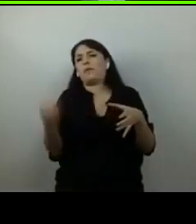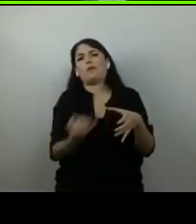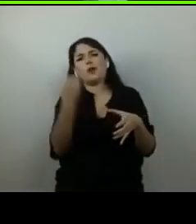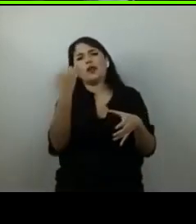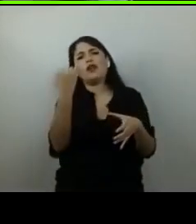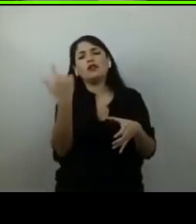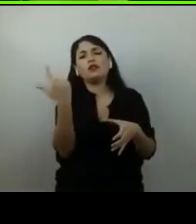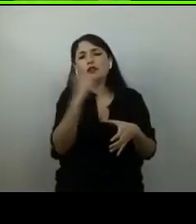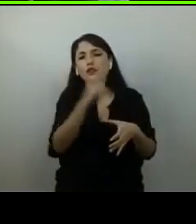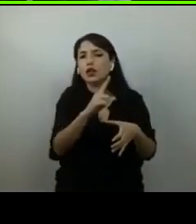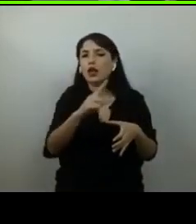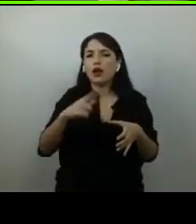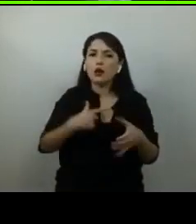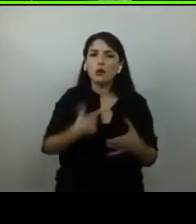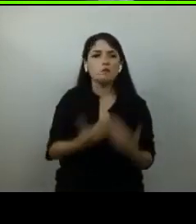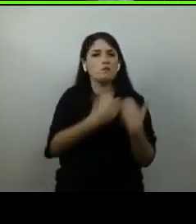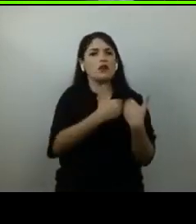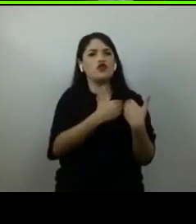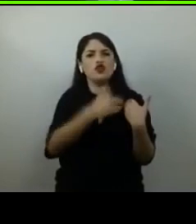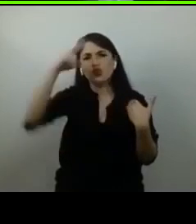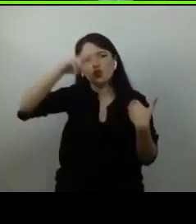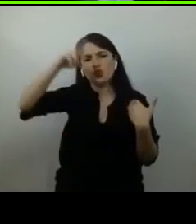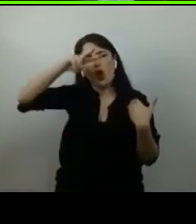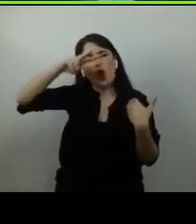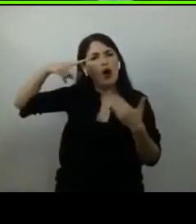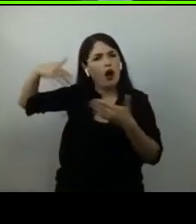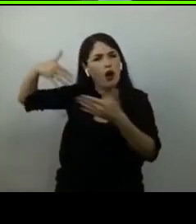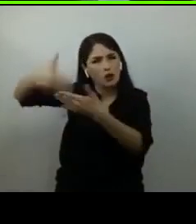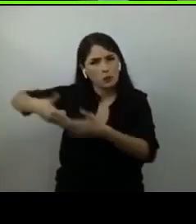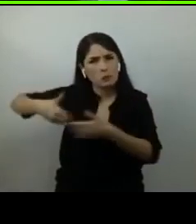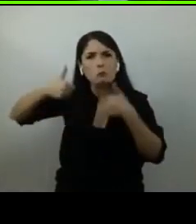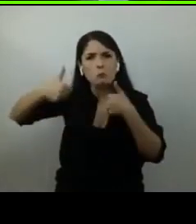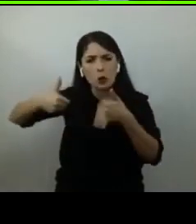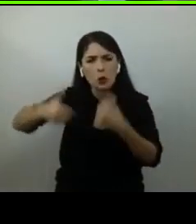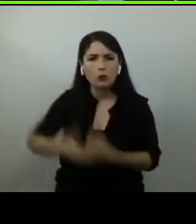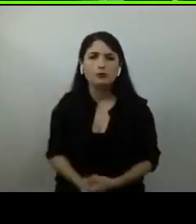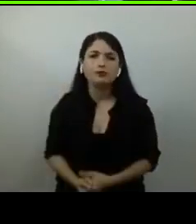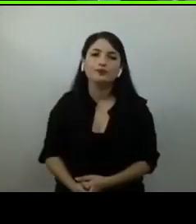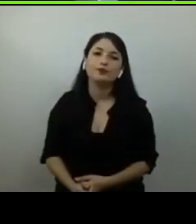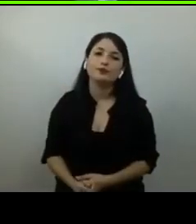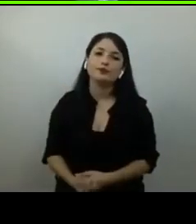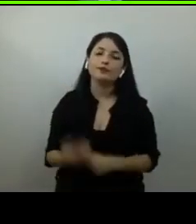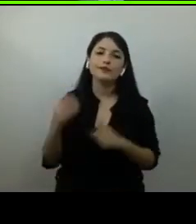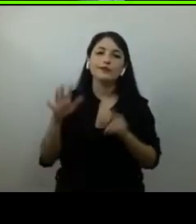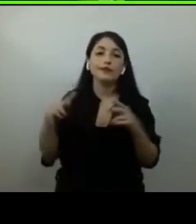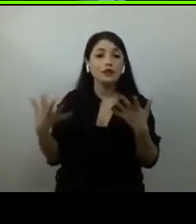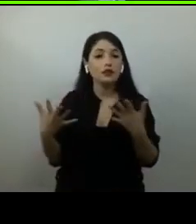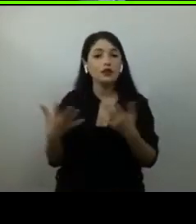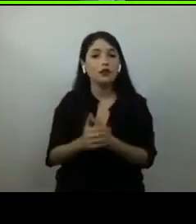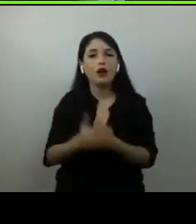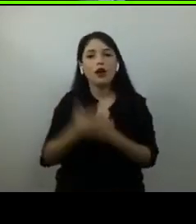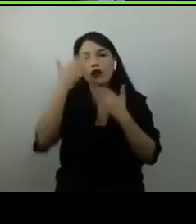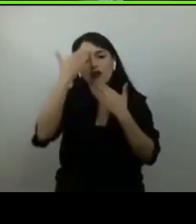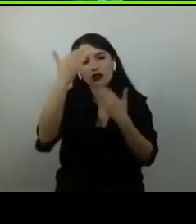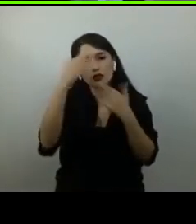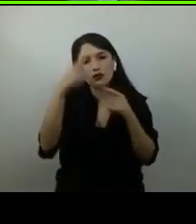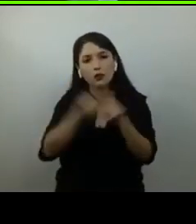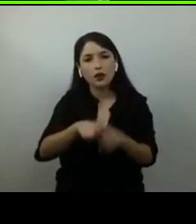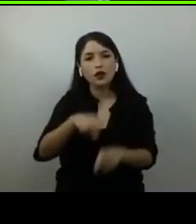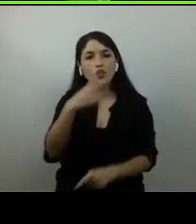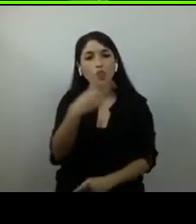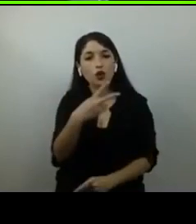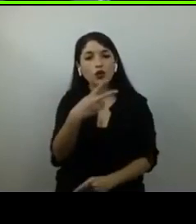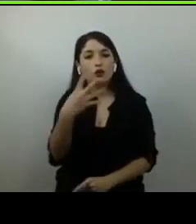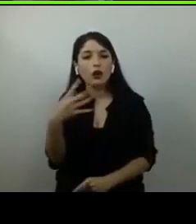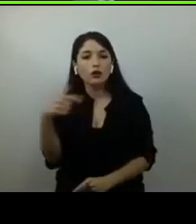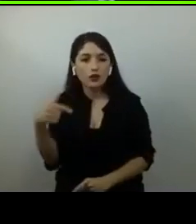verdadeiramente histórico, né? No decorrer do debate, eu vou fazer outros registros e, pra, sem mais delongas, agradecendo a transmissão do 247, nosso parceiro,